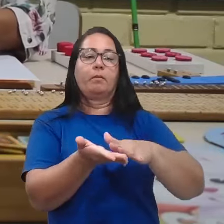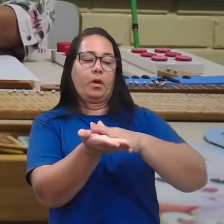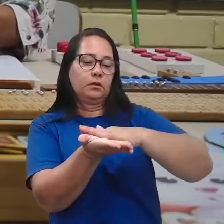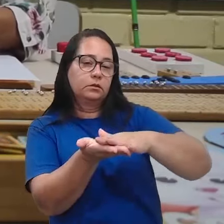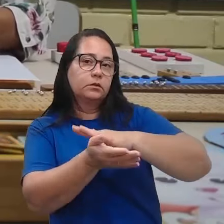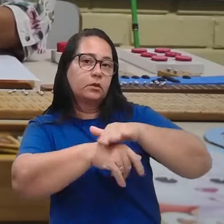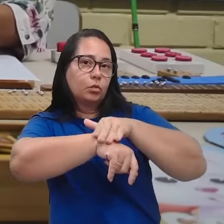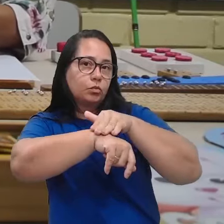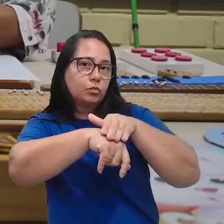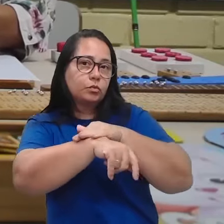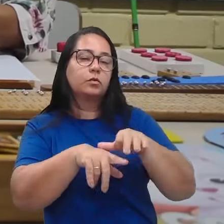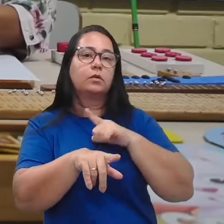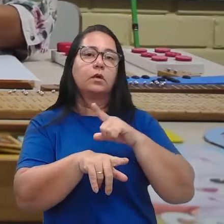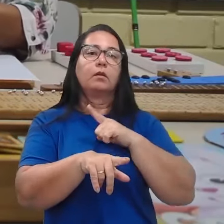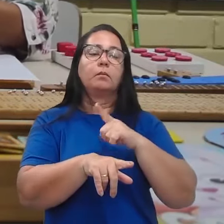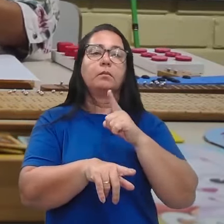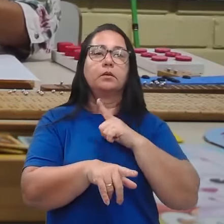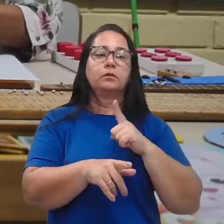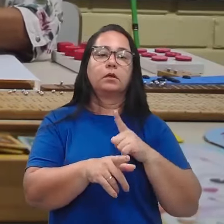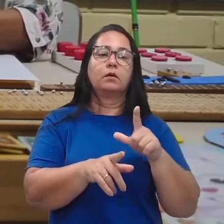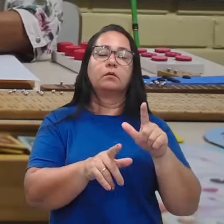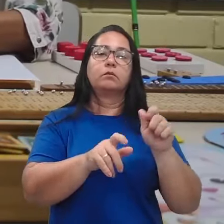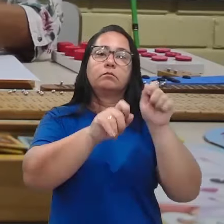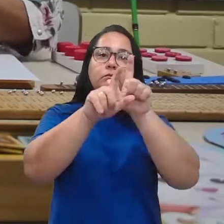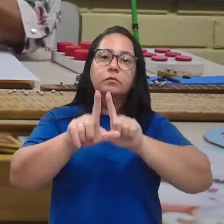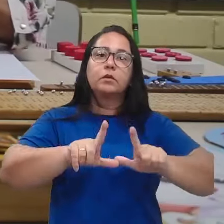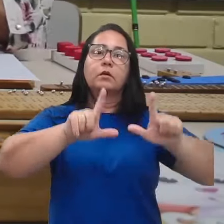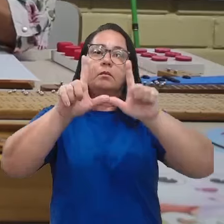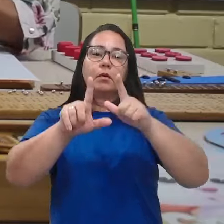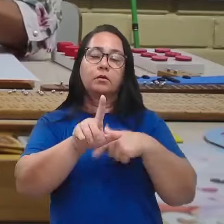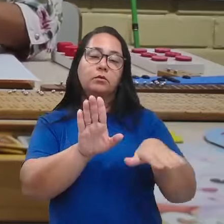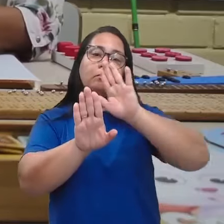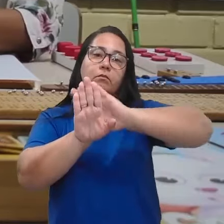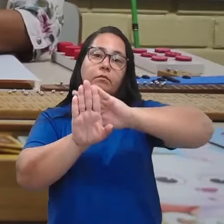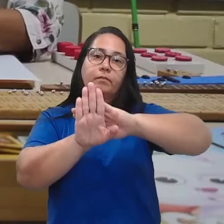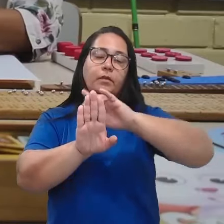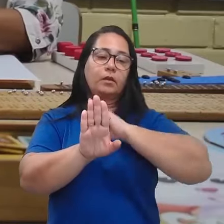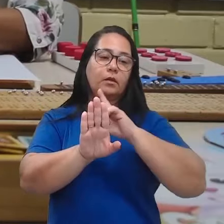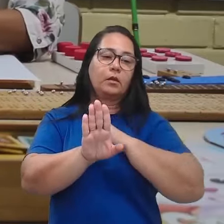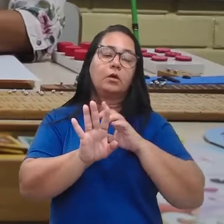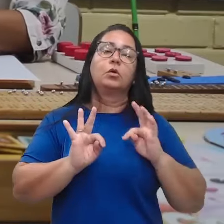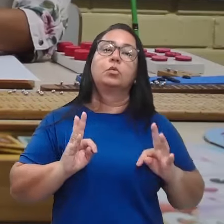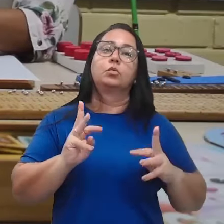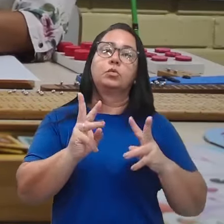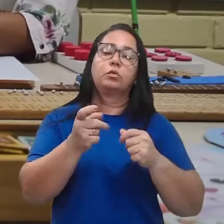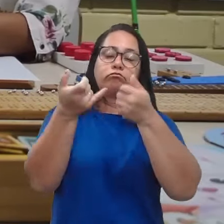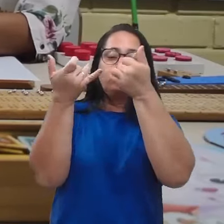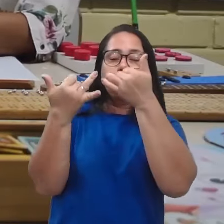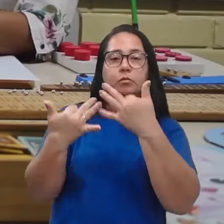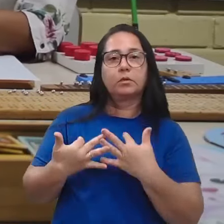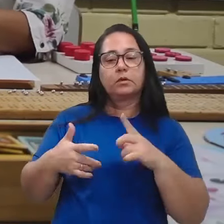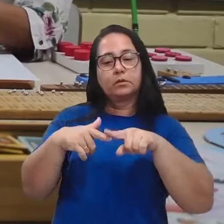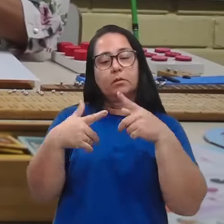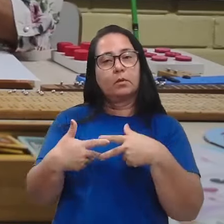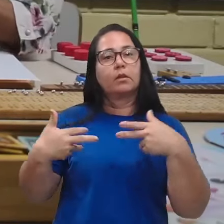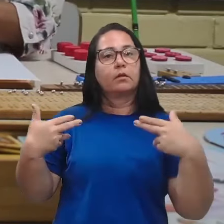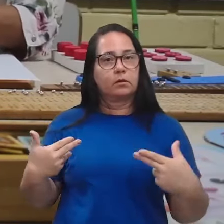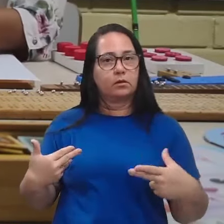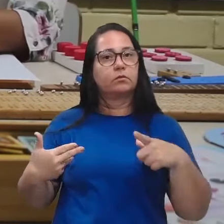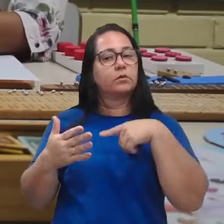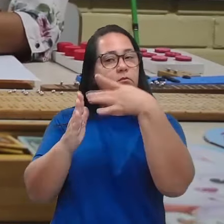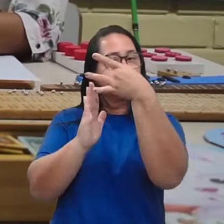As texturas e a imagem. E atrás nós temos toda a descrição do material. Então